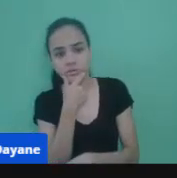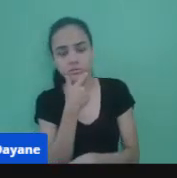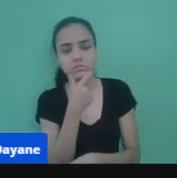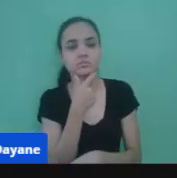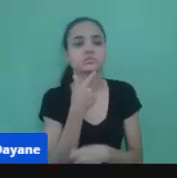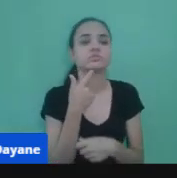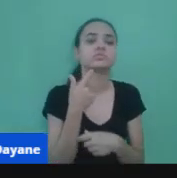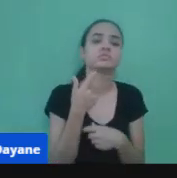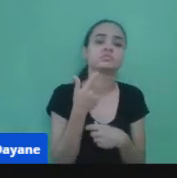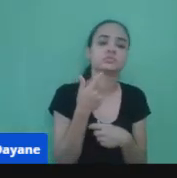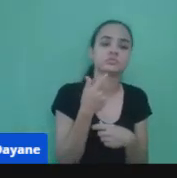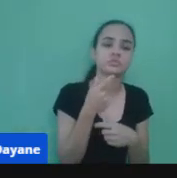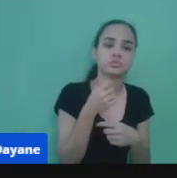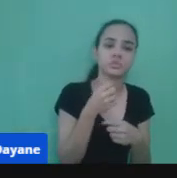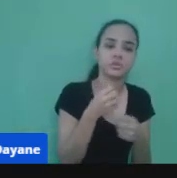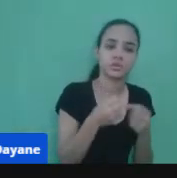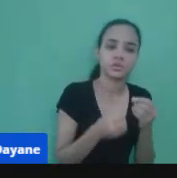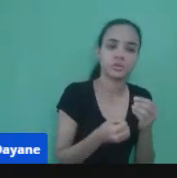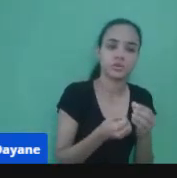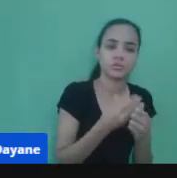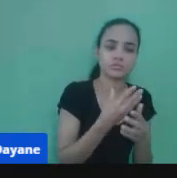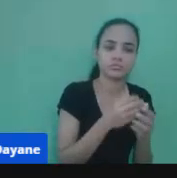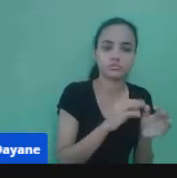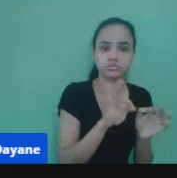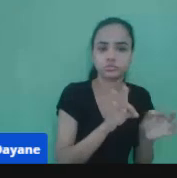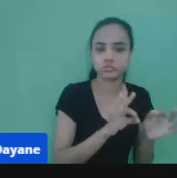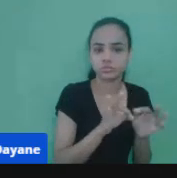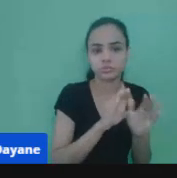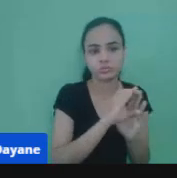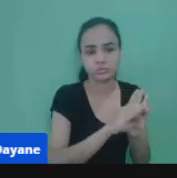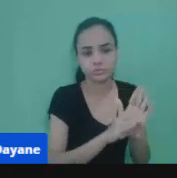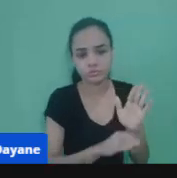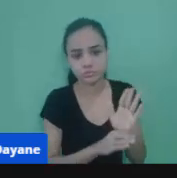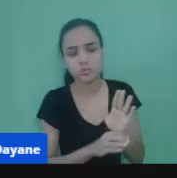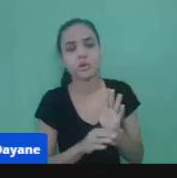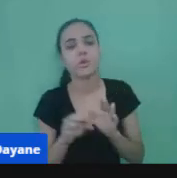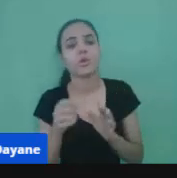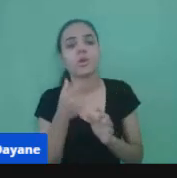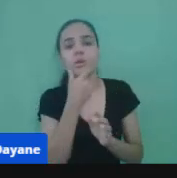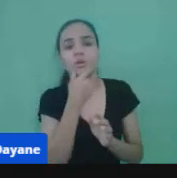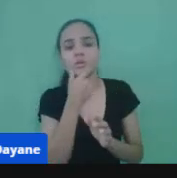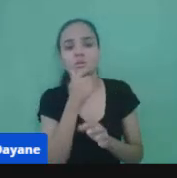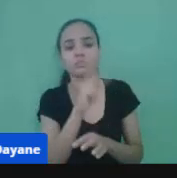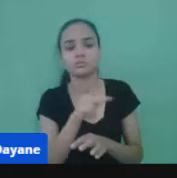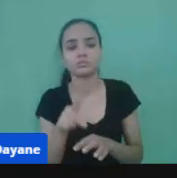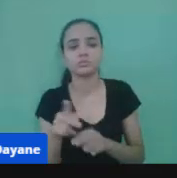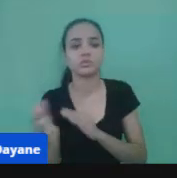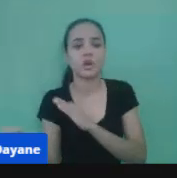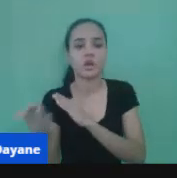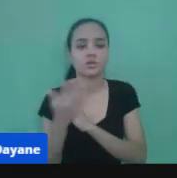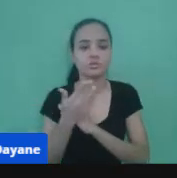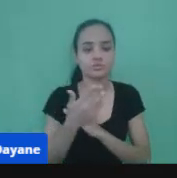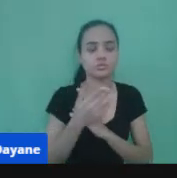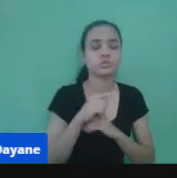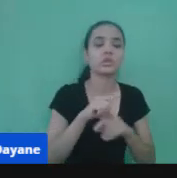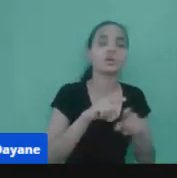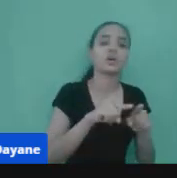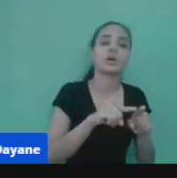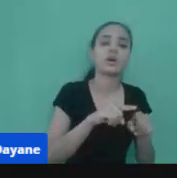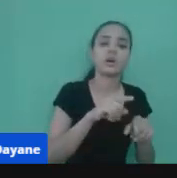determinado conteúdo, o professor de inglês ajuda você a traduzir esse conteúdo, vai para uma rede social e etc. Então, você